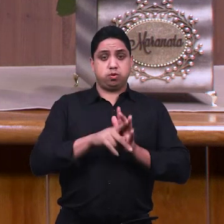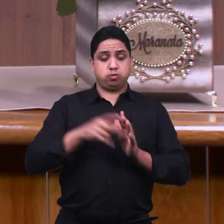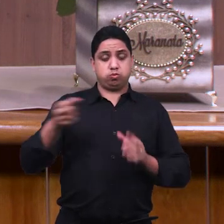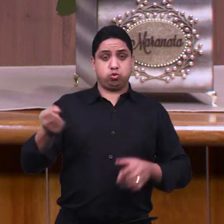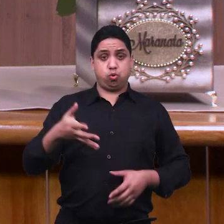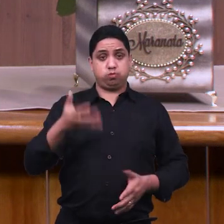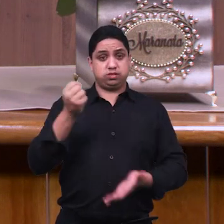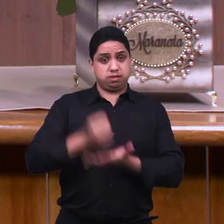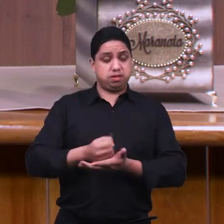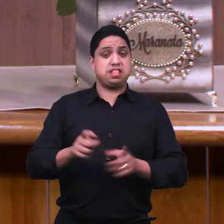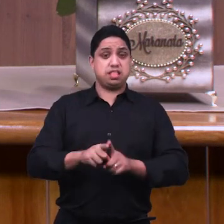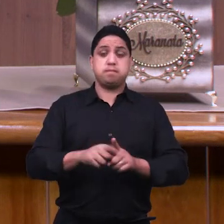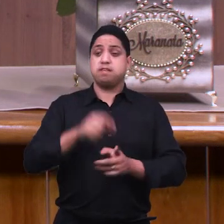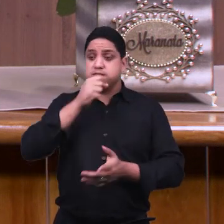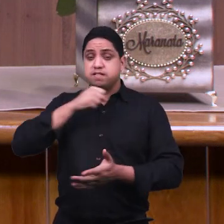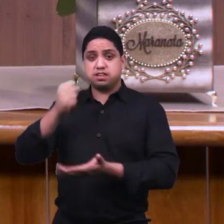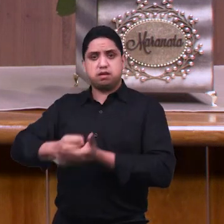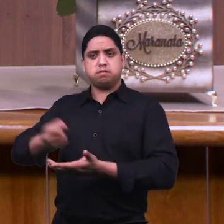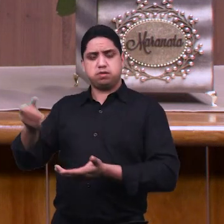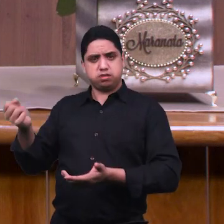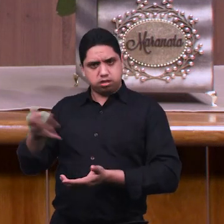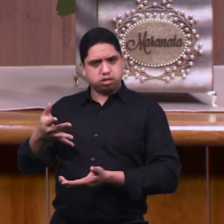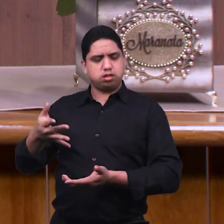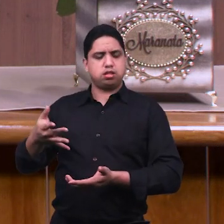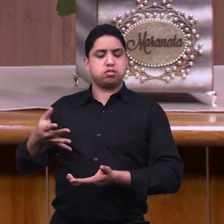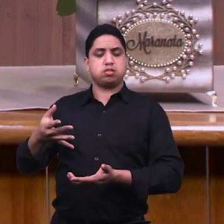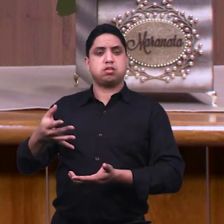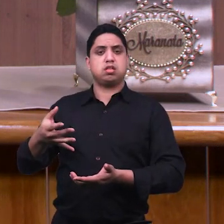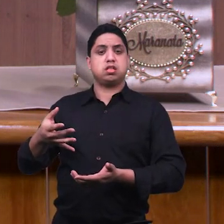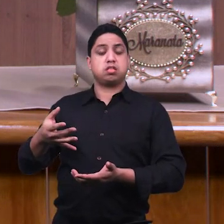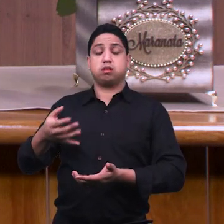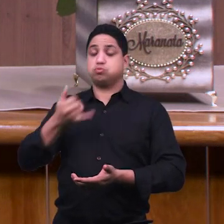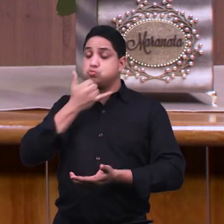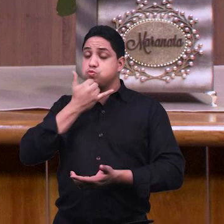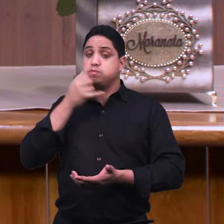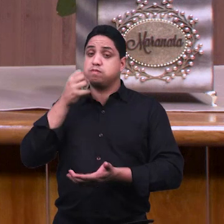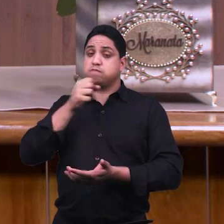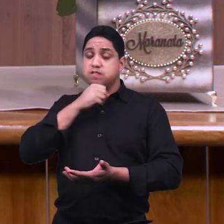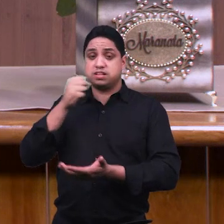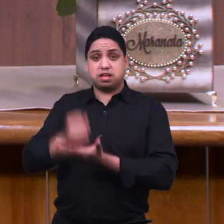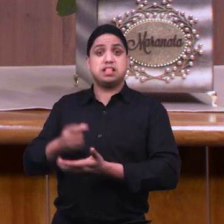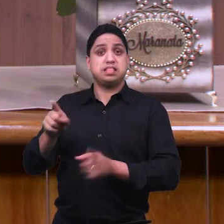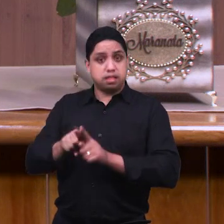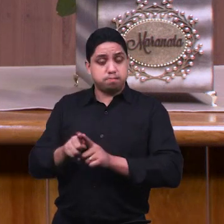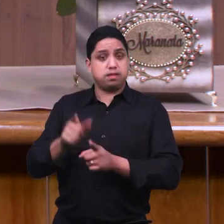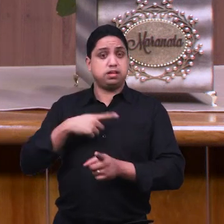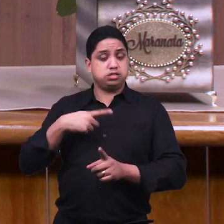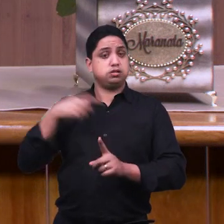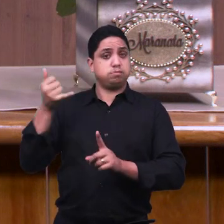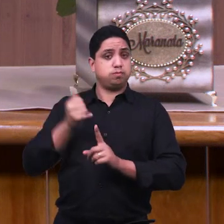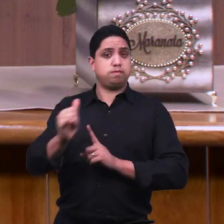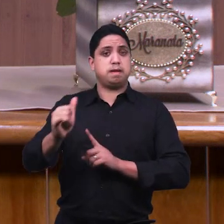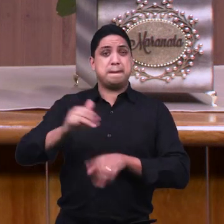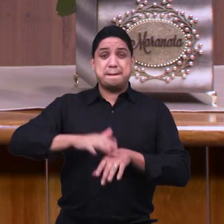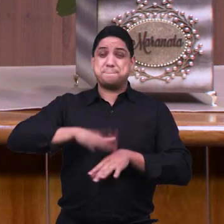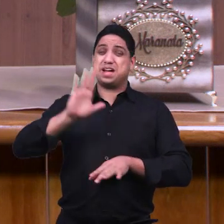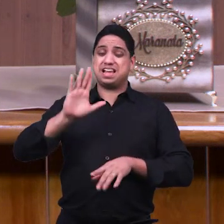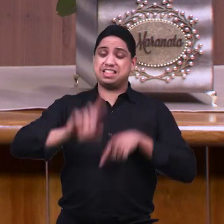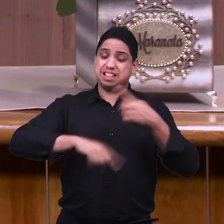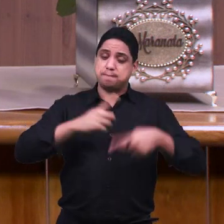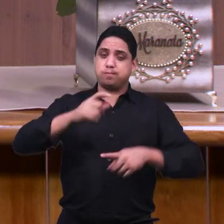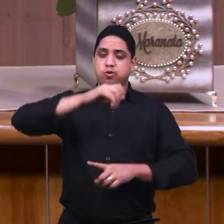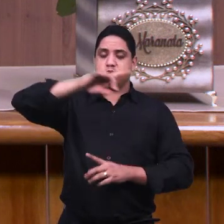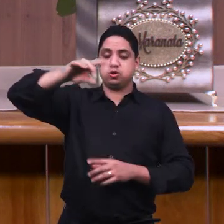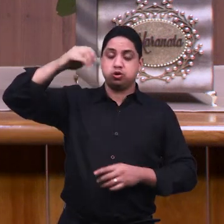tinha no Velho também, justamente que Deus usava os profetas. Muito mais profetas depois do derramado do Espírito Santo, né? No